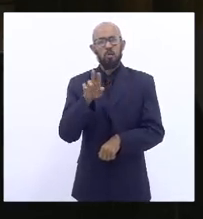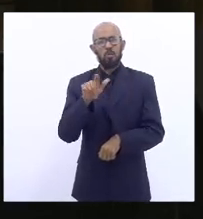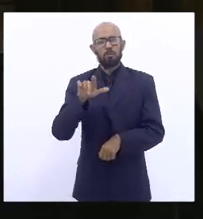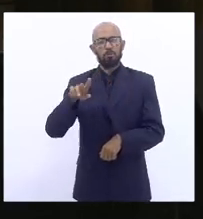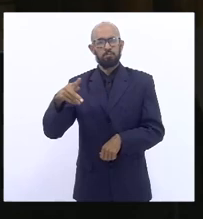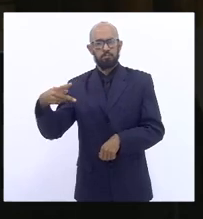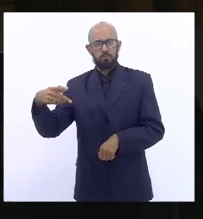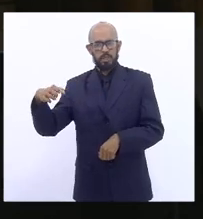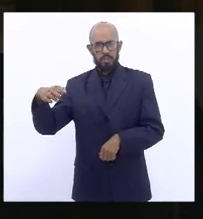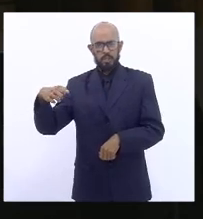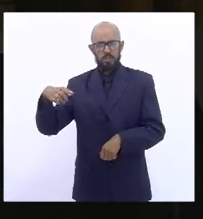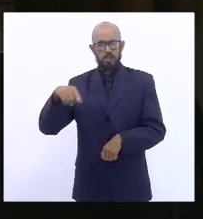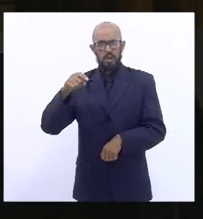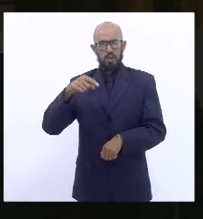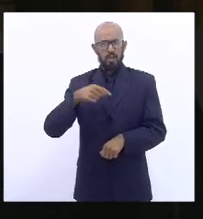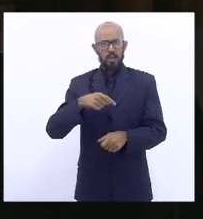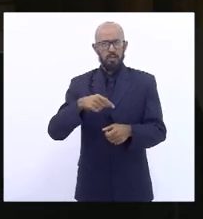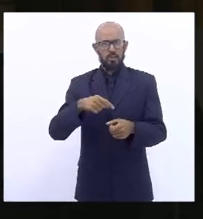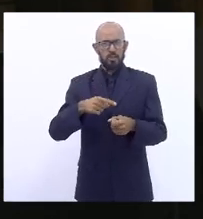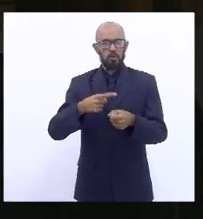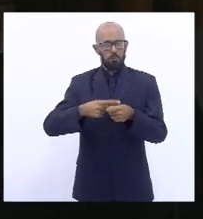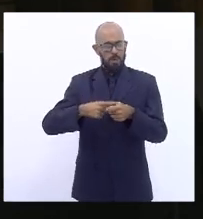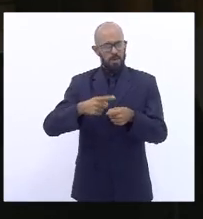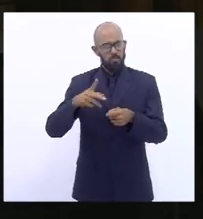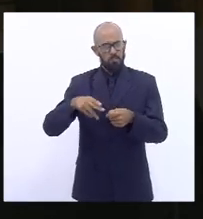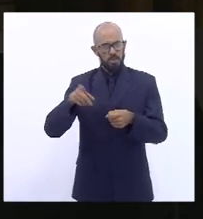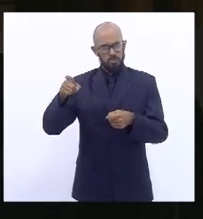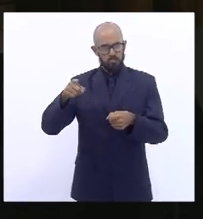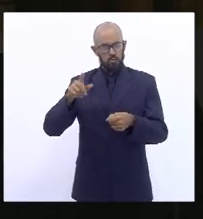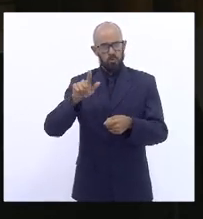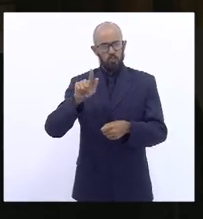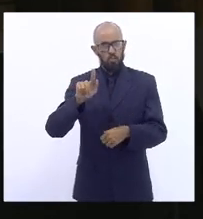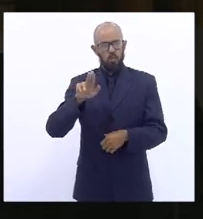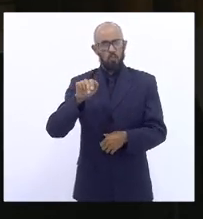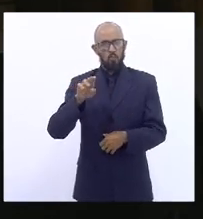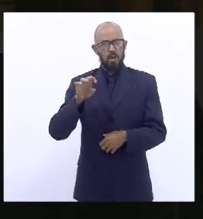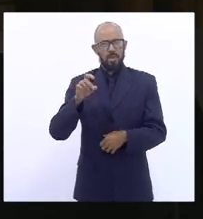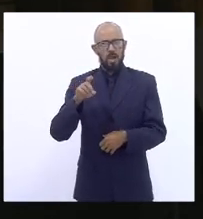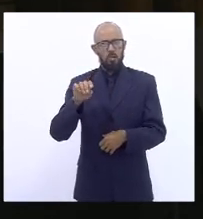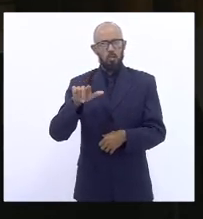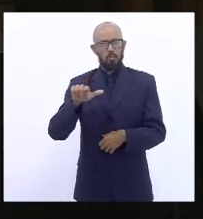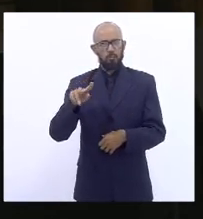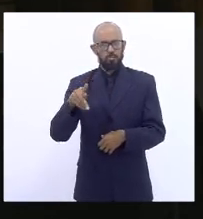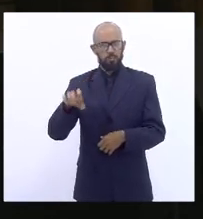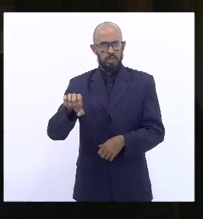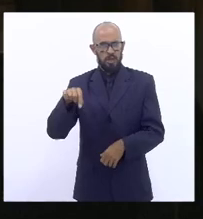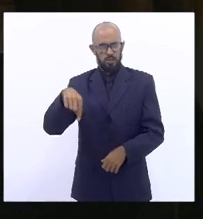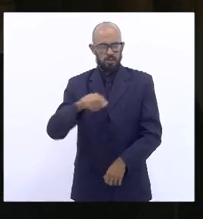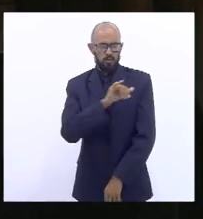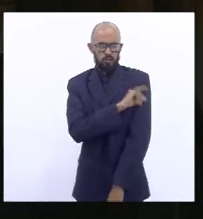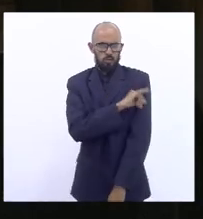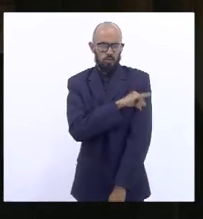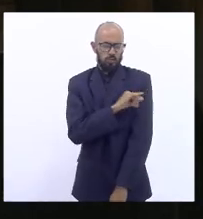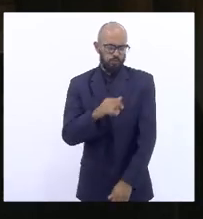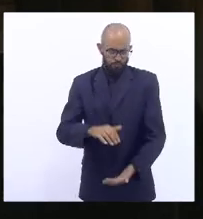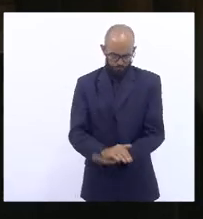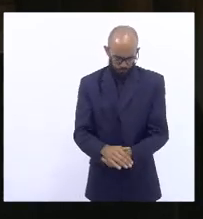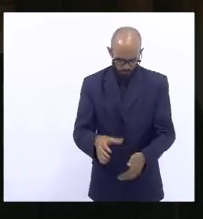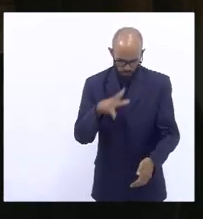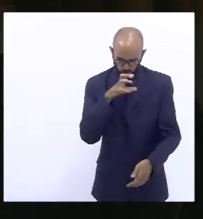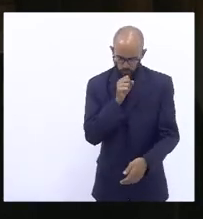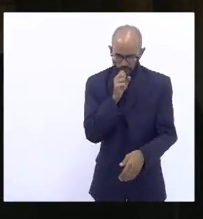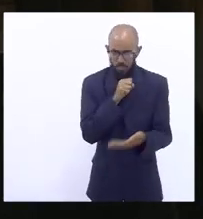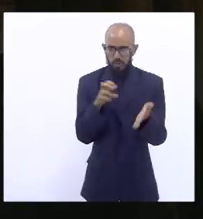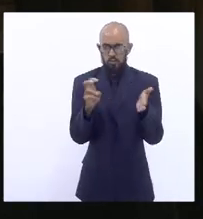Nossa Senhora de Guadalupe, aqui no bairro de Guadalupe, aqui na Arquidiocese do Rio de Janeiro. Era um sábado de manhã, antes da